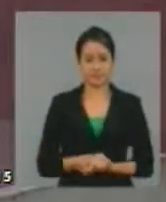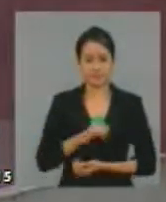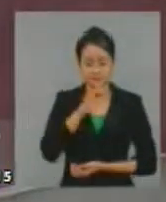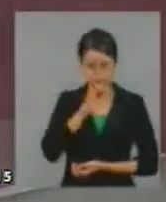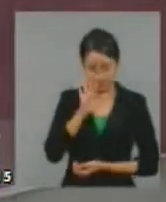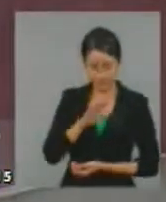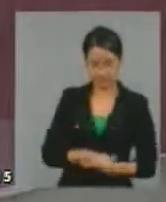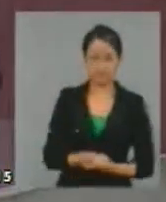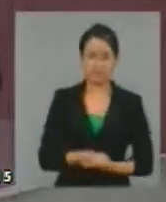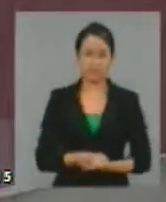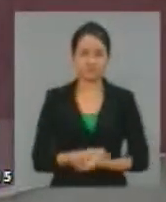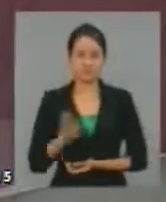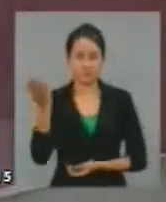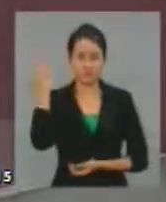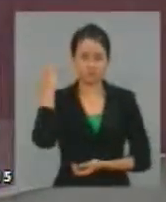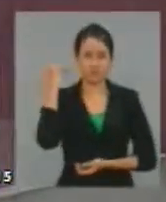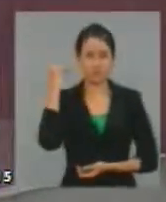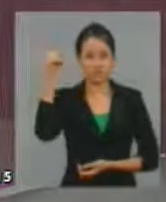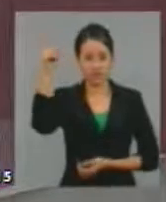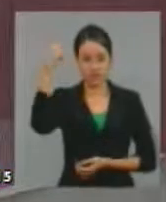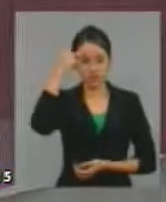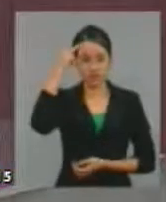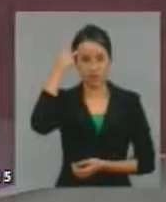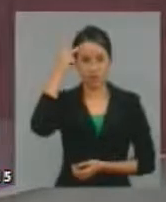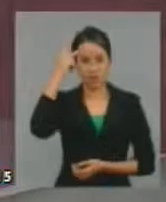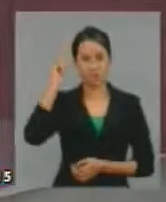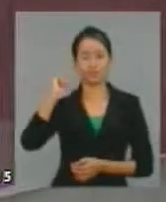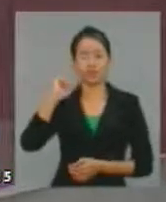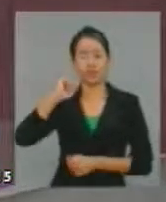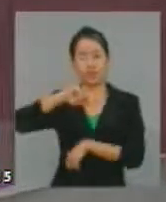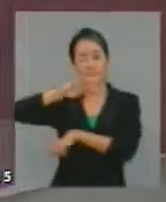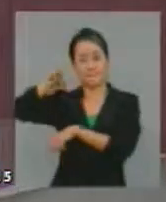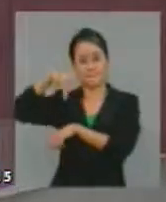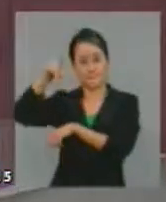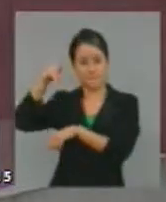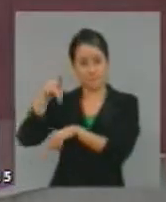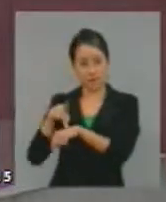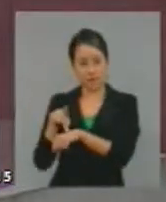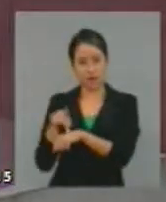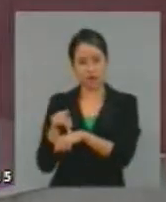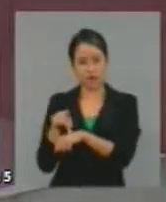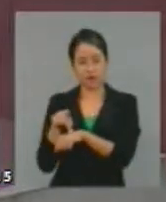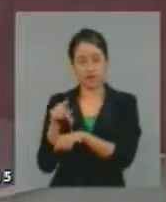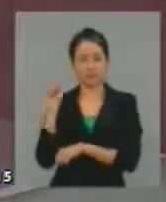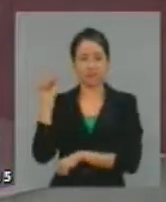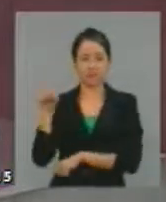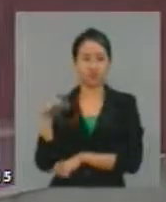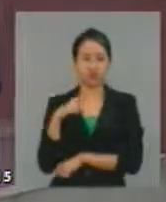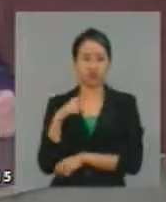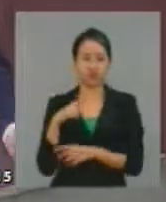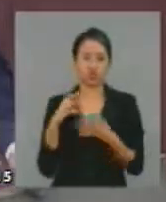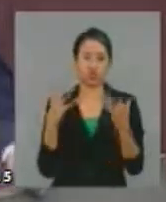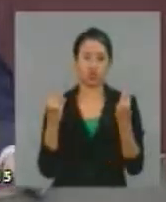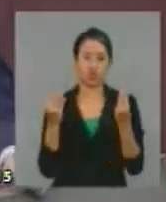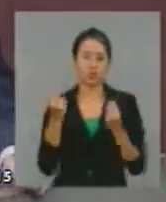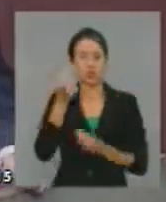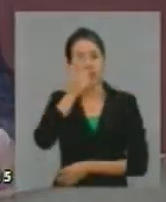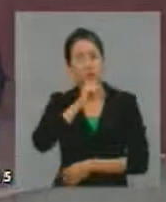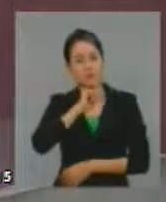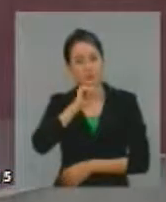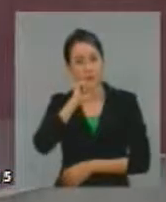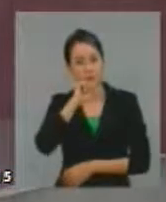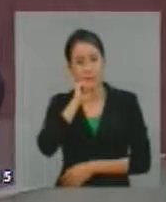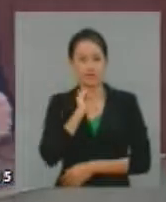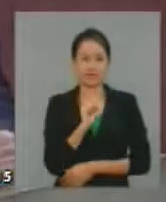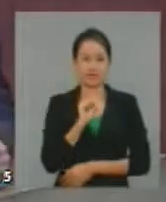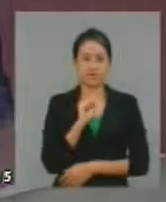há um tempo atrás, e no São Miguel, a praça era grande demanda das mães.